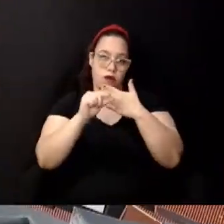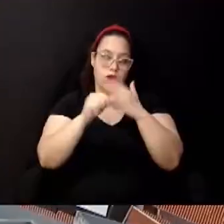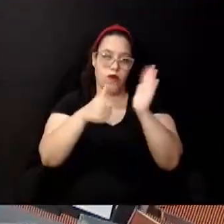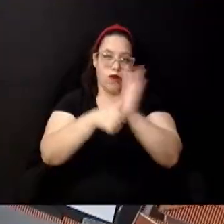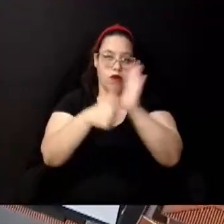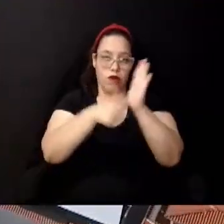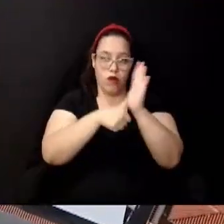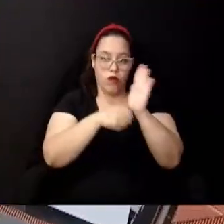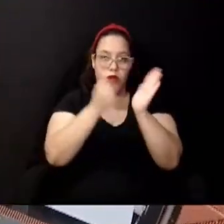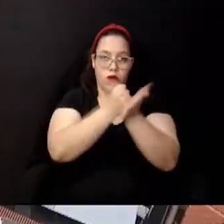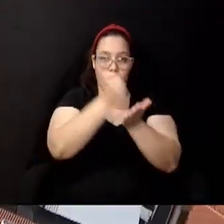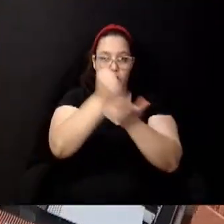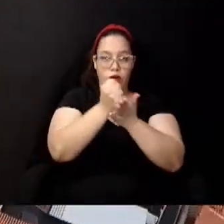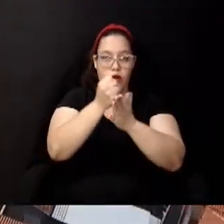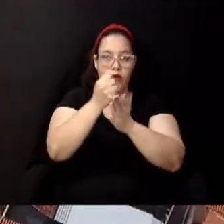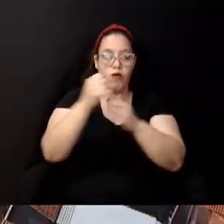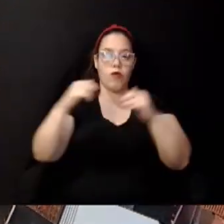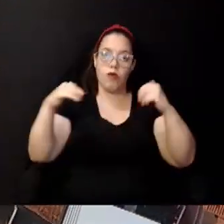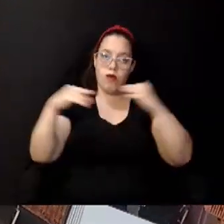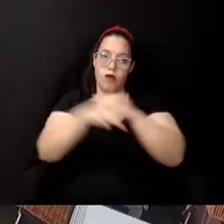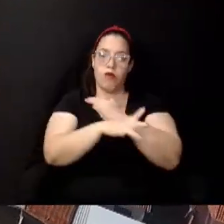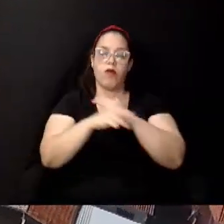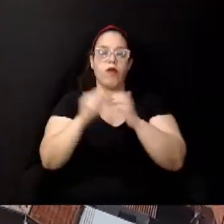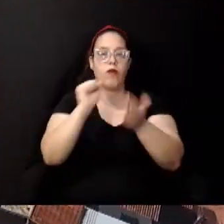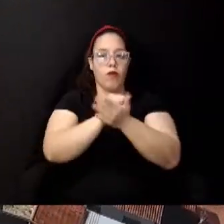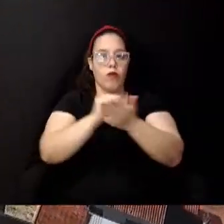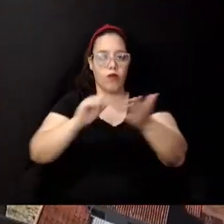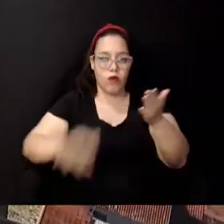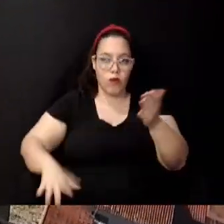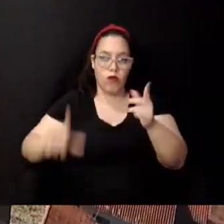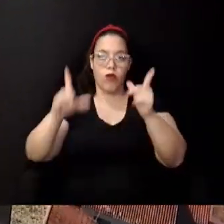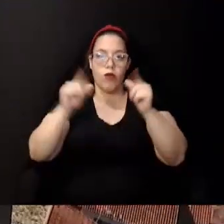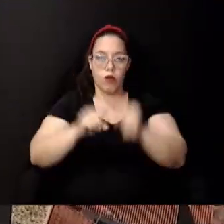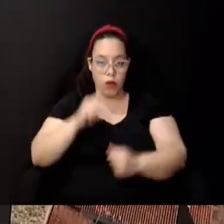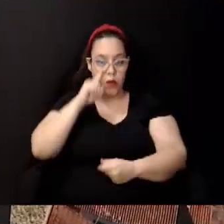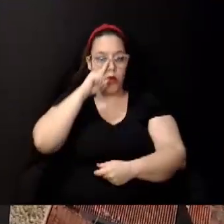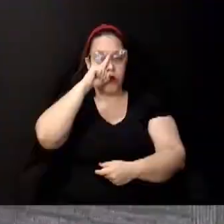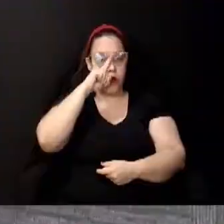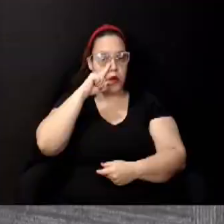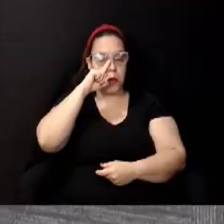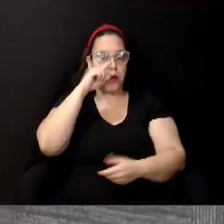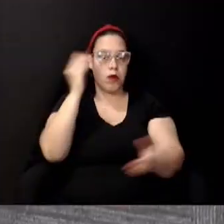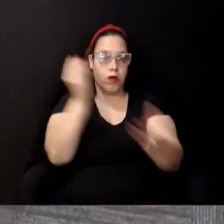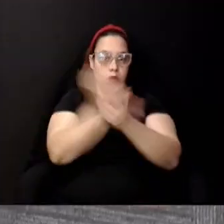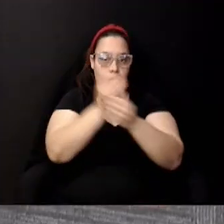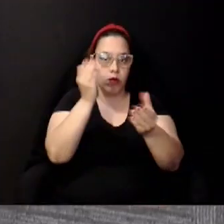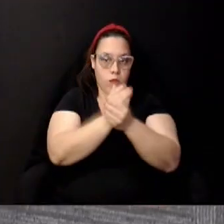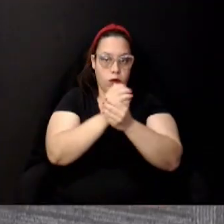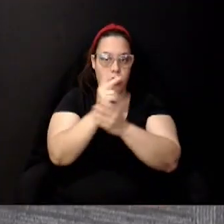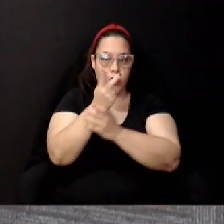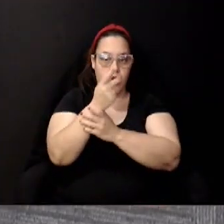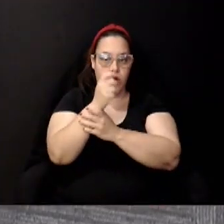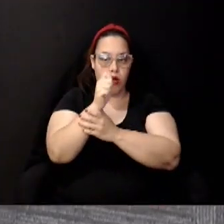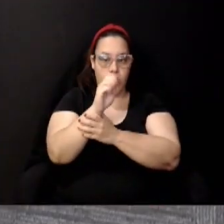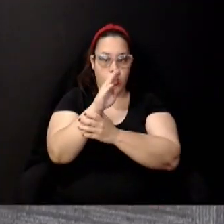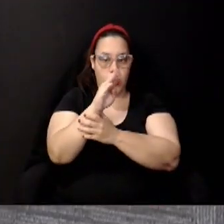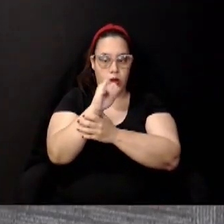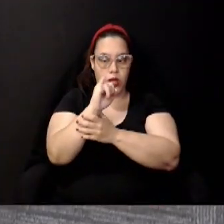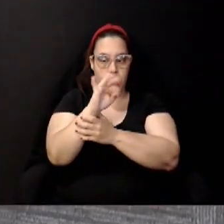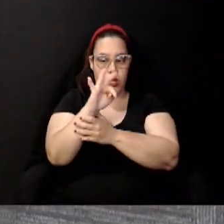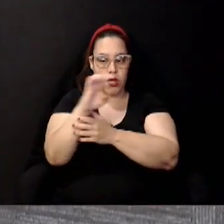registros urbanísticos de atividades de baixo risco e processo de habite-se. Além de modernizar, nós vamos